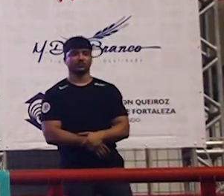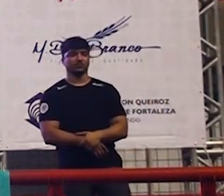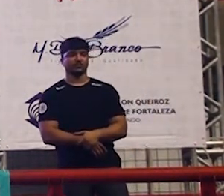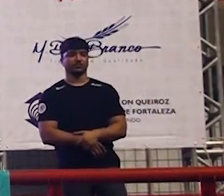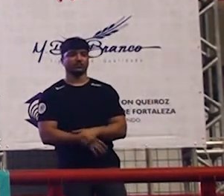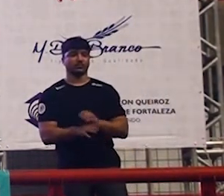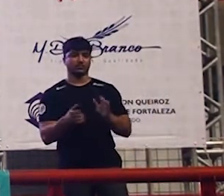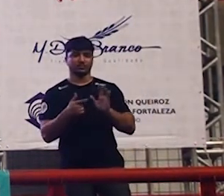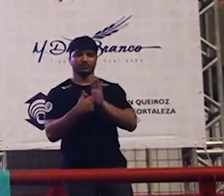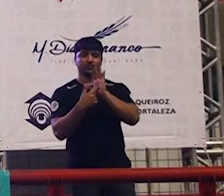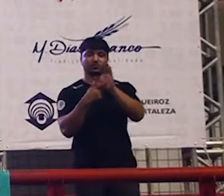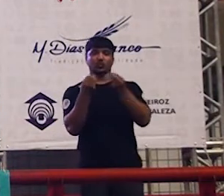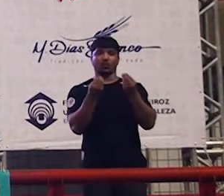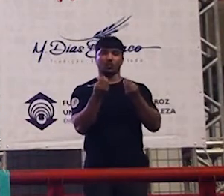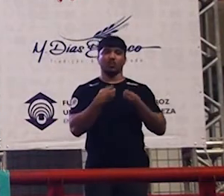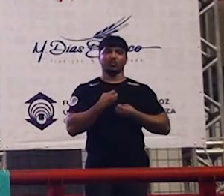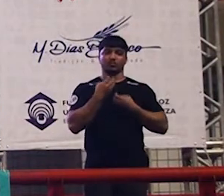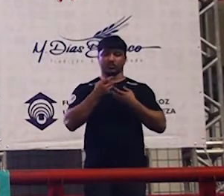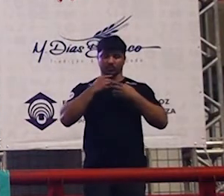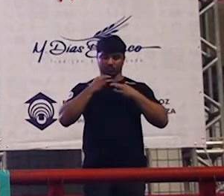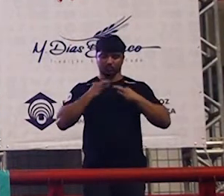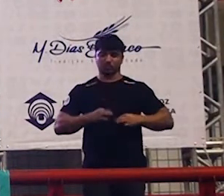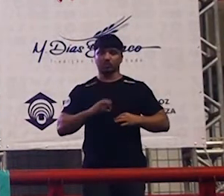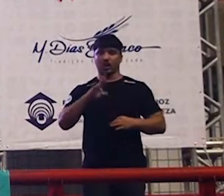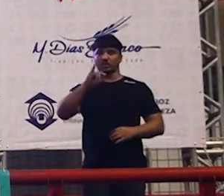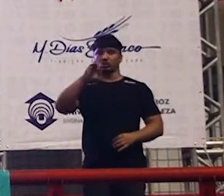mas demonstrando a necessidade de uma postura radical,